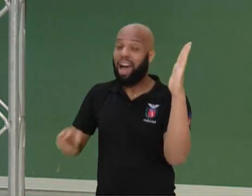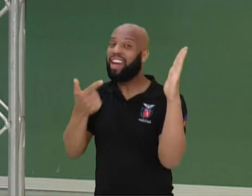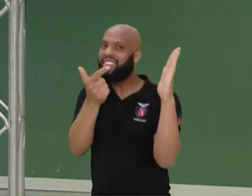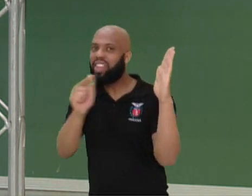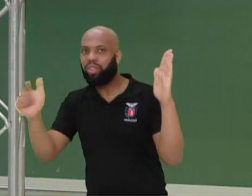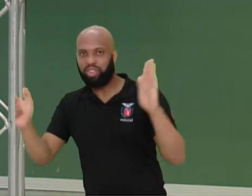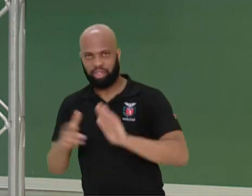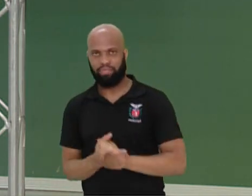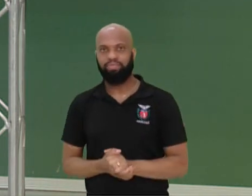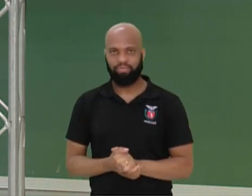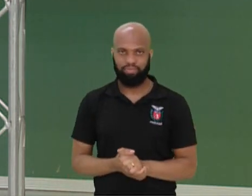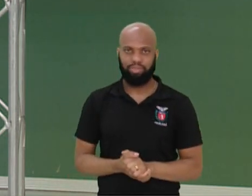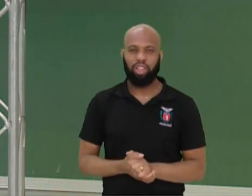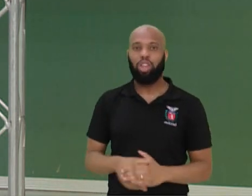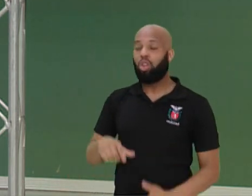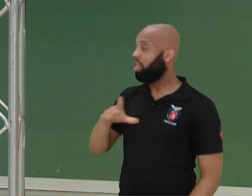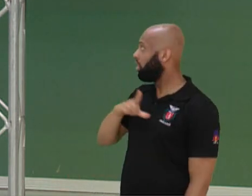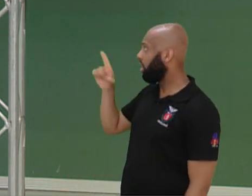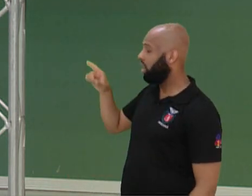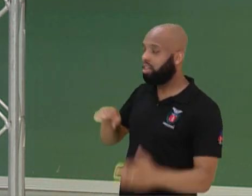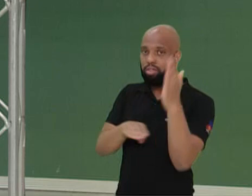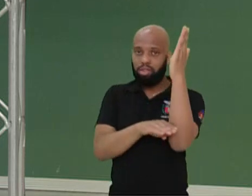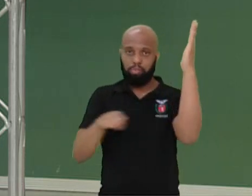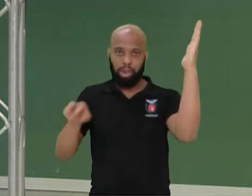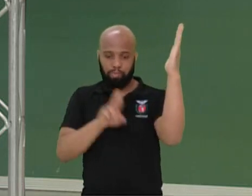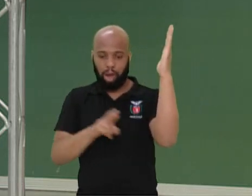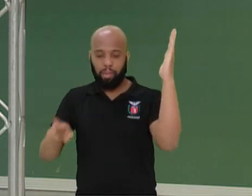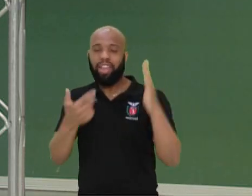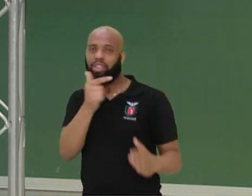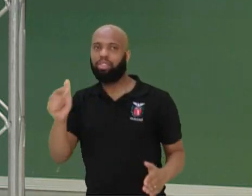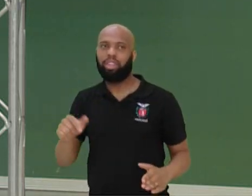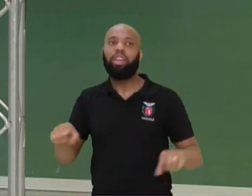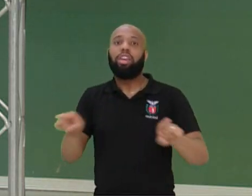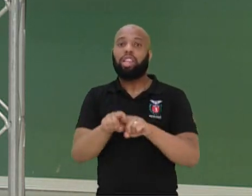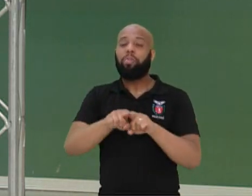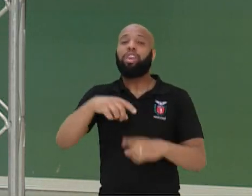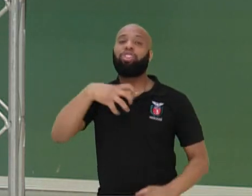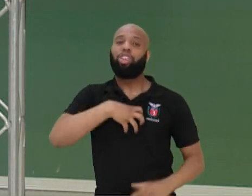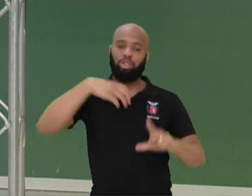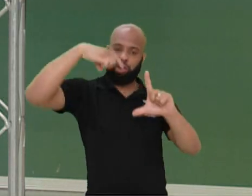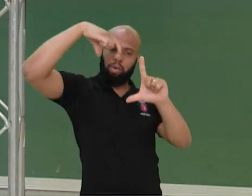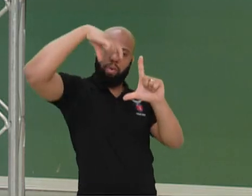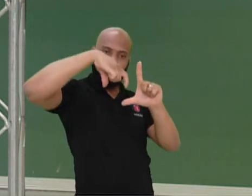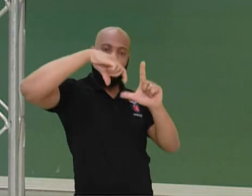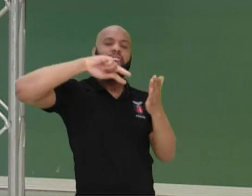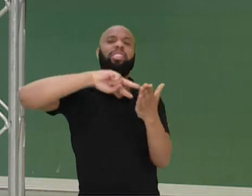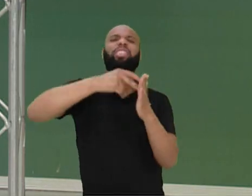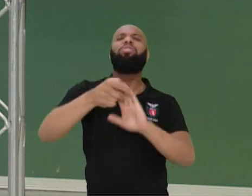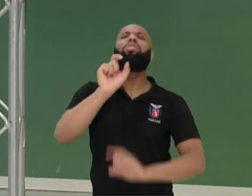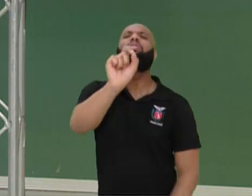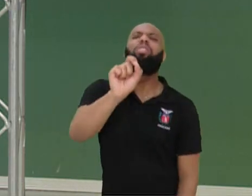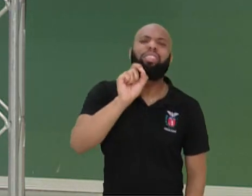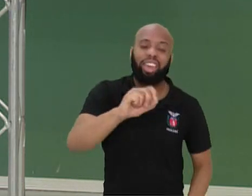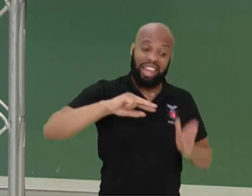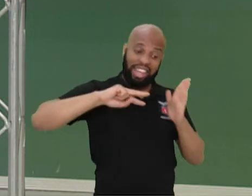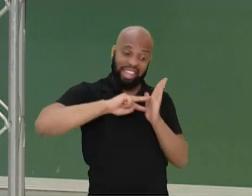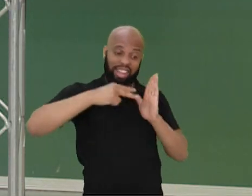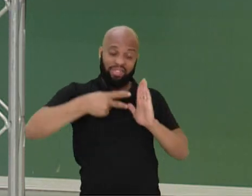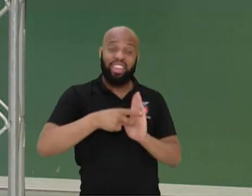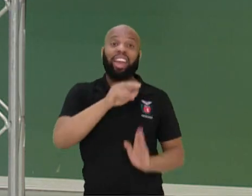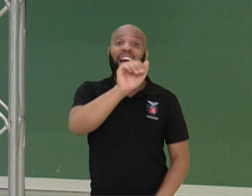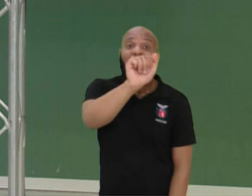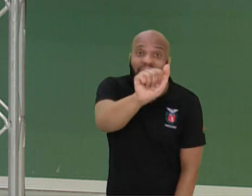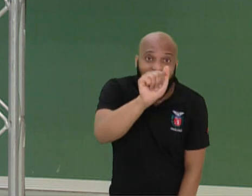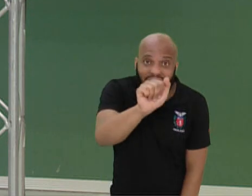né? Tá, é o que está escrito aqui, então não possui raiz real. E o fato da concavidade estar voltada para baixo significa que o